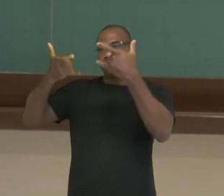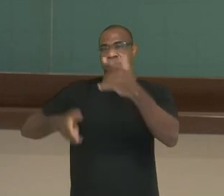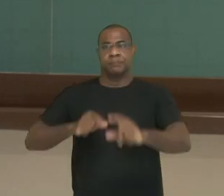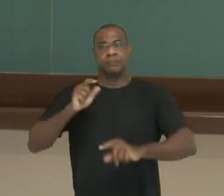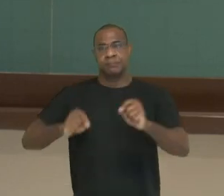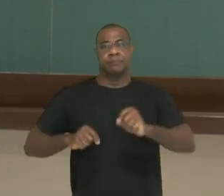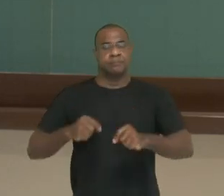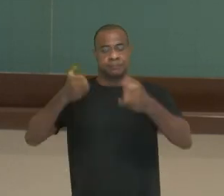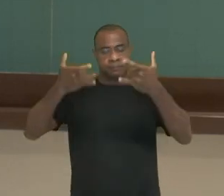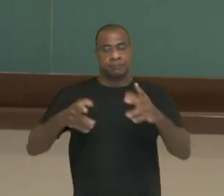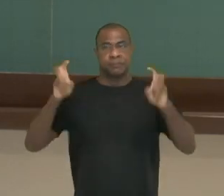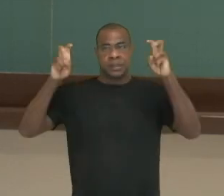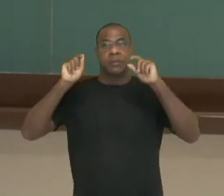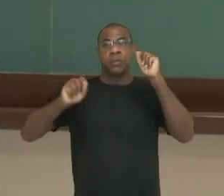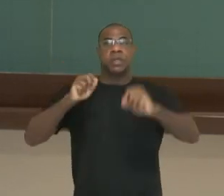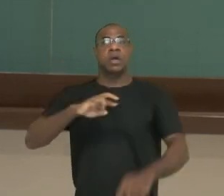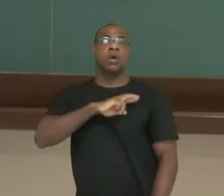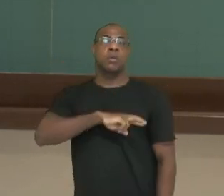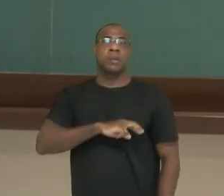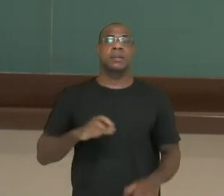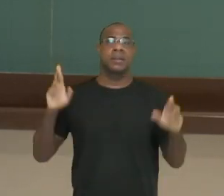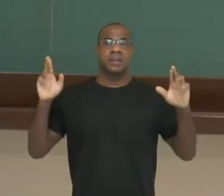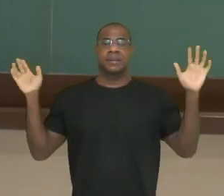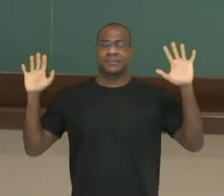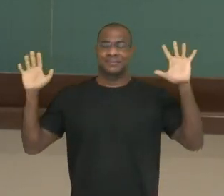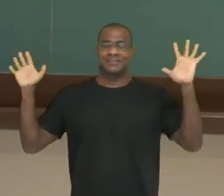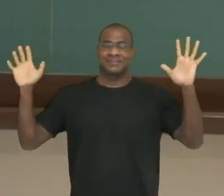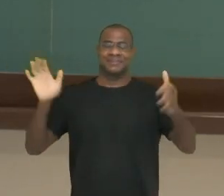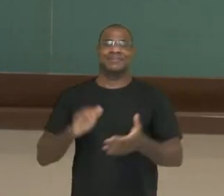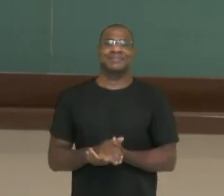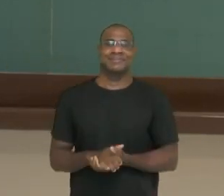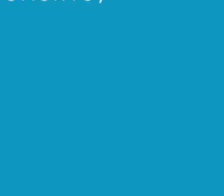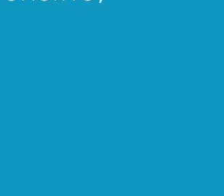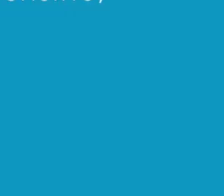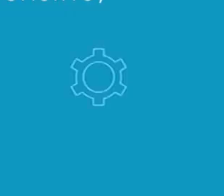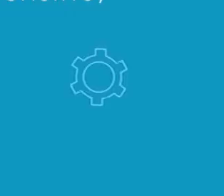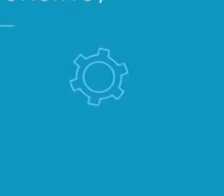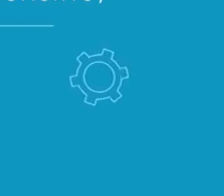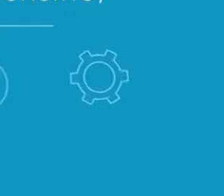vídeo falamos sobre romance. Espero que vocês tenham gostado e até breve.